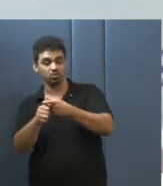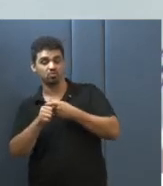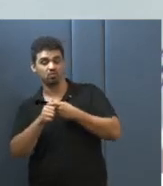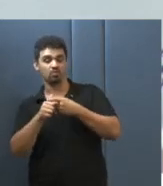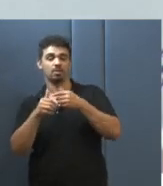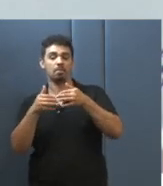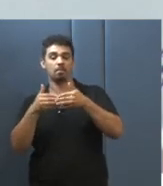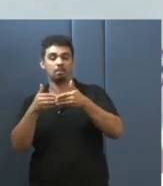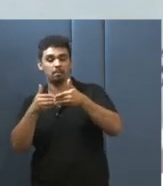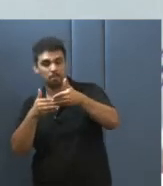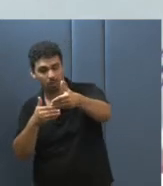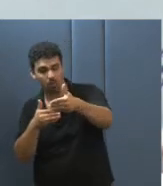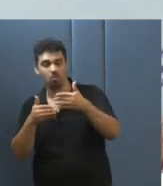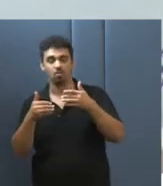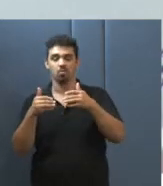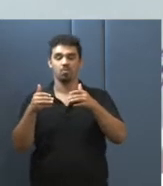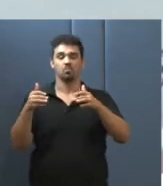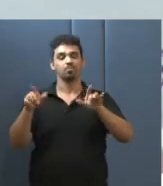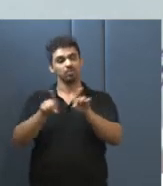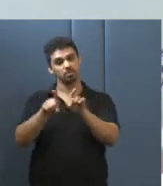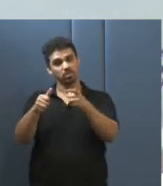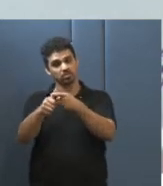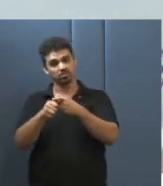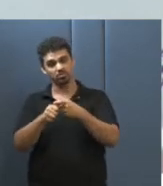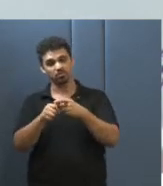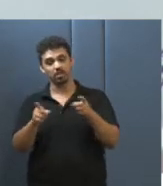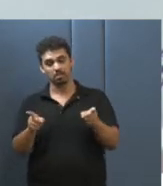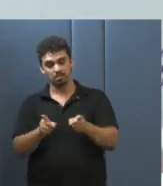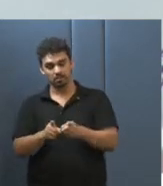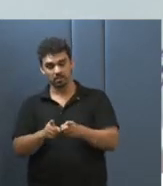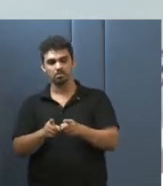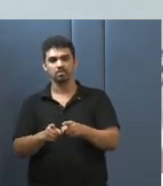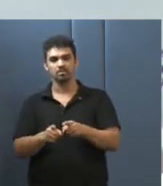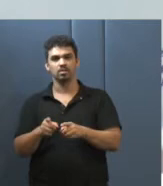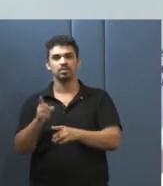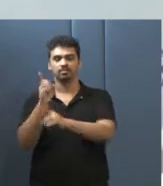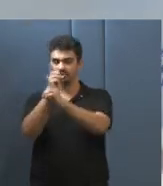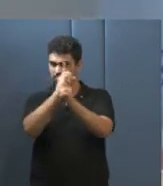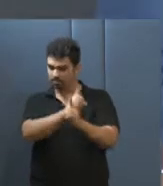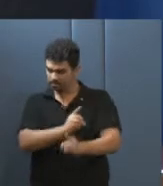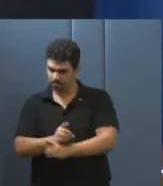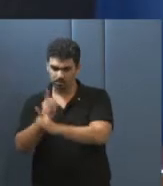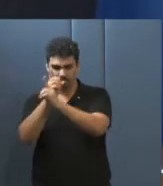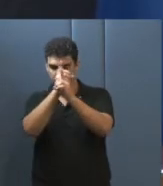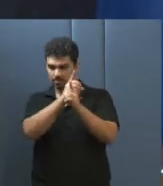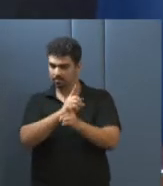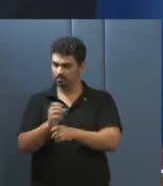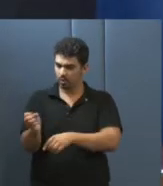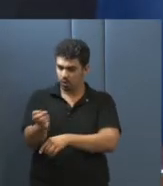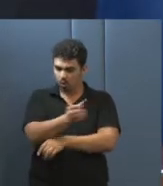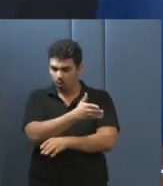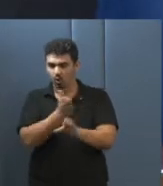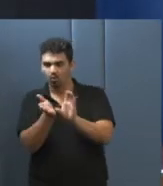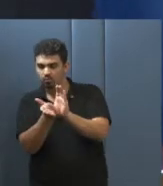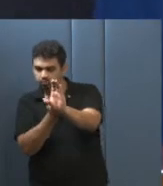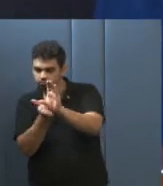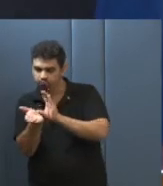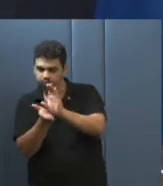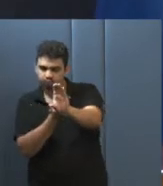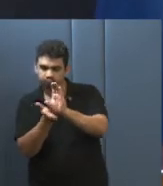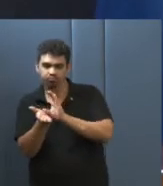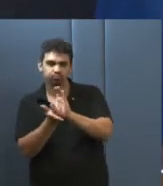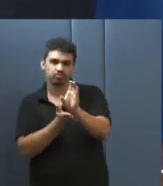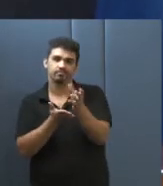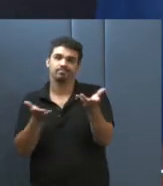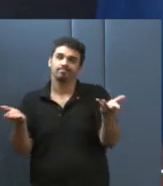dívidas do curto prazo, você mina a capacidade dos países até de atrair novos investimentos, porque é fator de preocupação para um